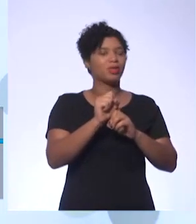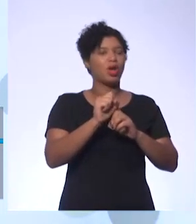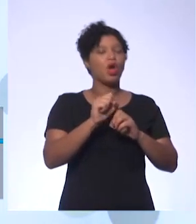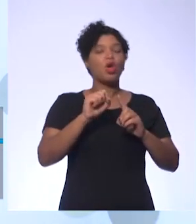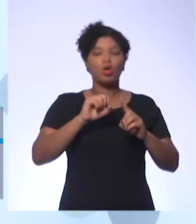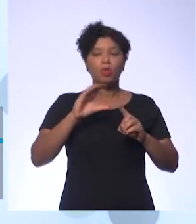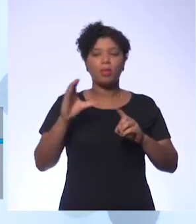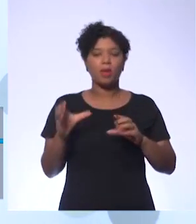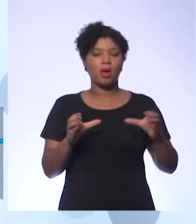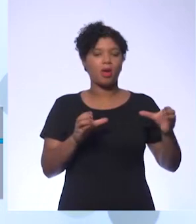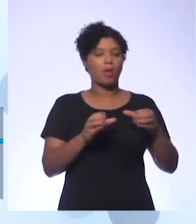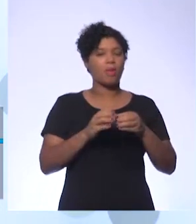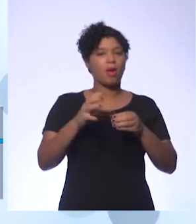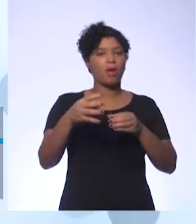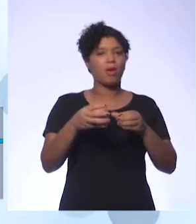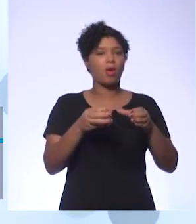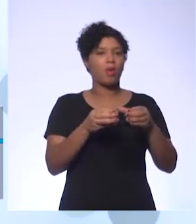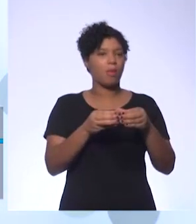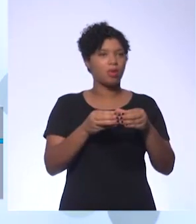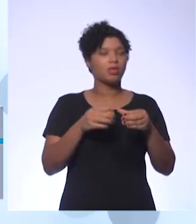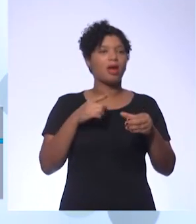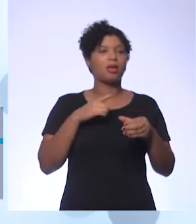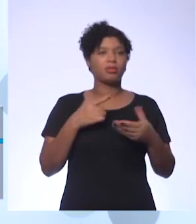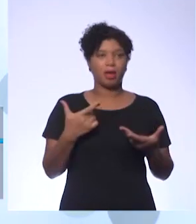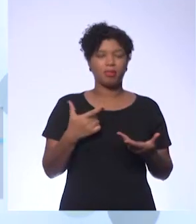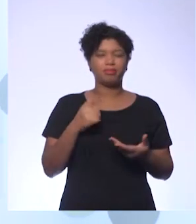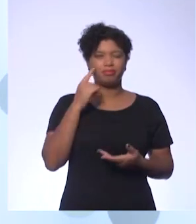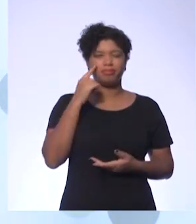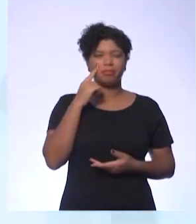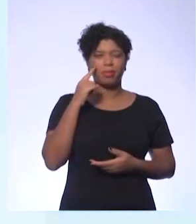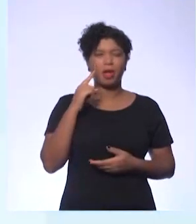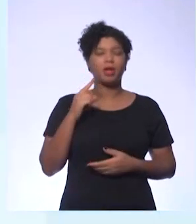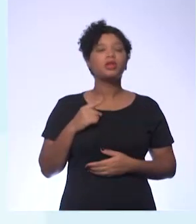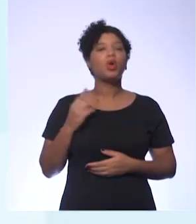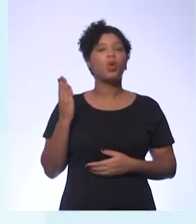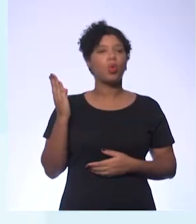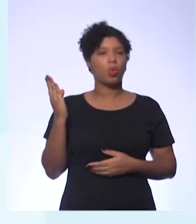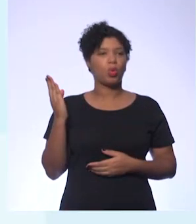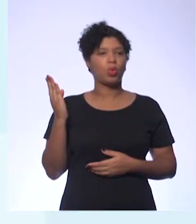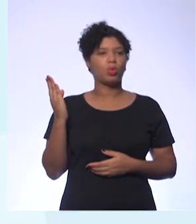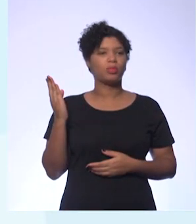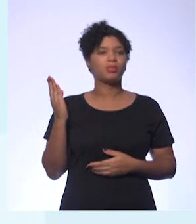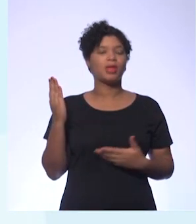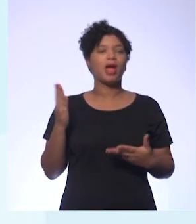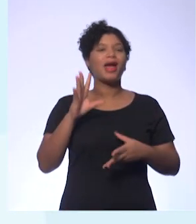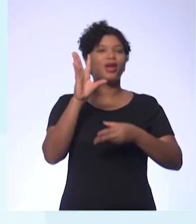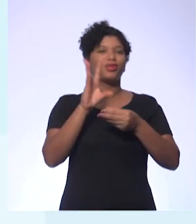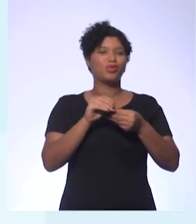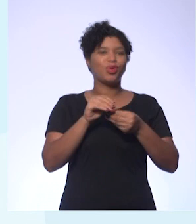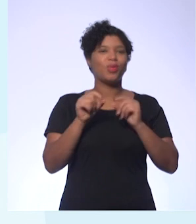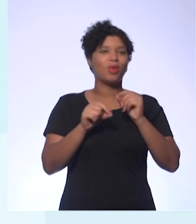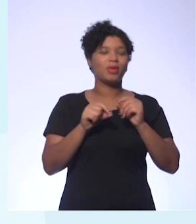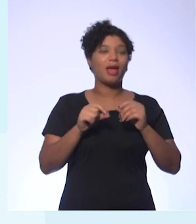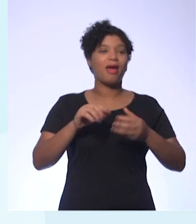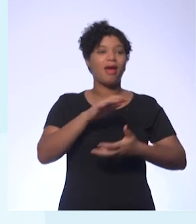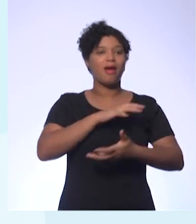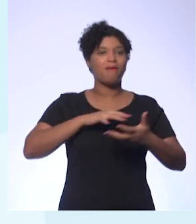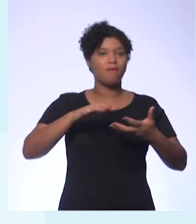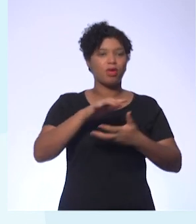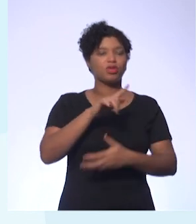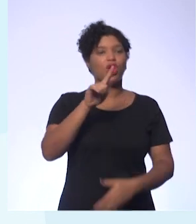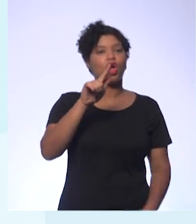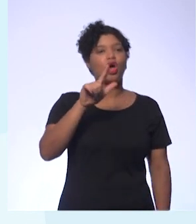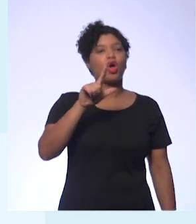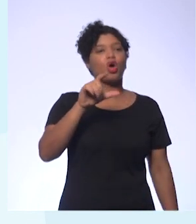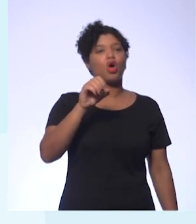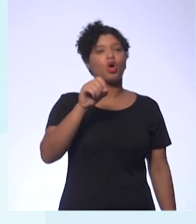esses fatores e aí nós temos o quê? Vou colocar na tela para vocês a Revolução Gloriosa, né, que é uma revolução liberal.